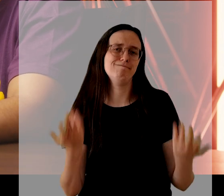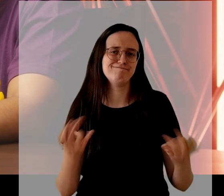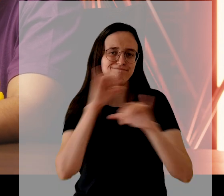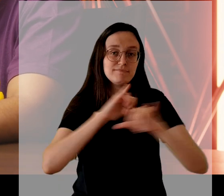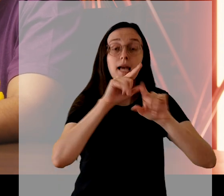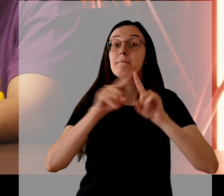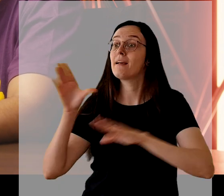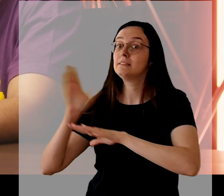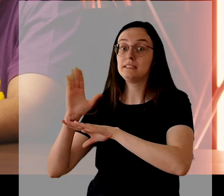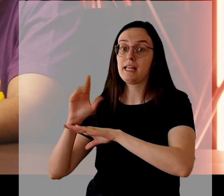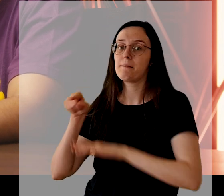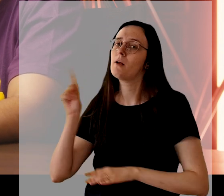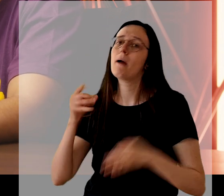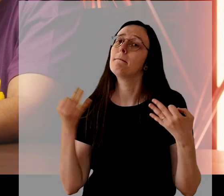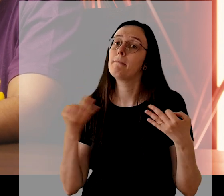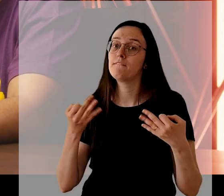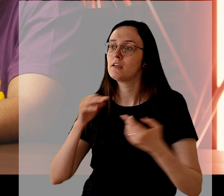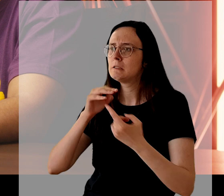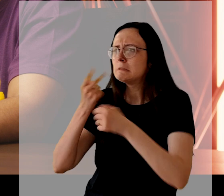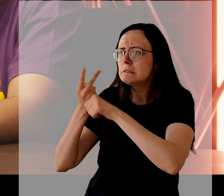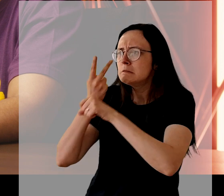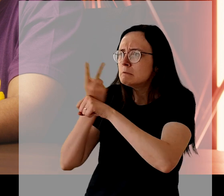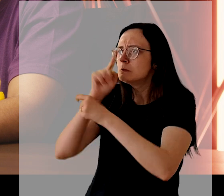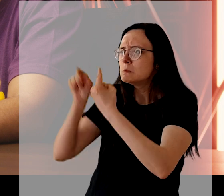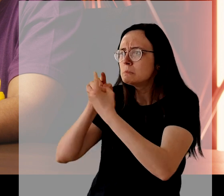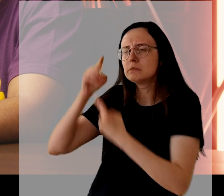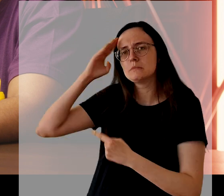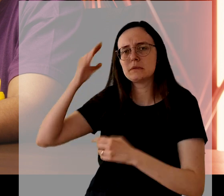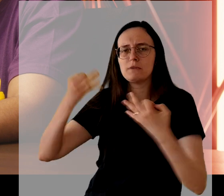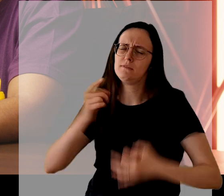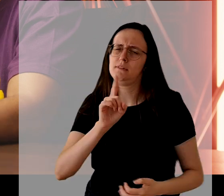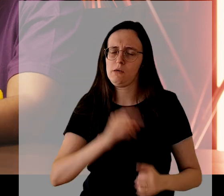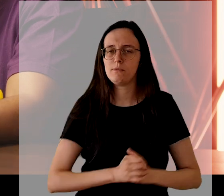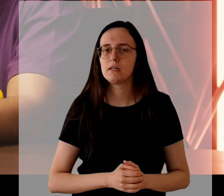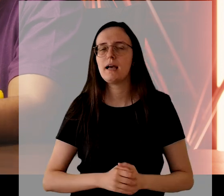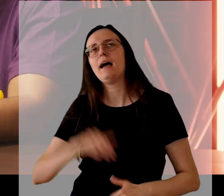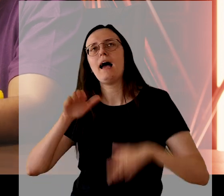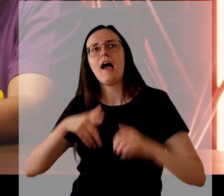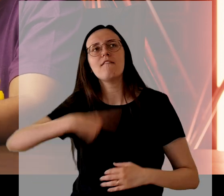a gente não está buscando sempre o perfeito, né? A gente está procurando também, às vezes,